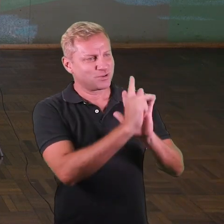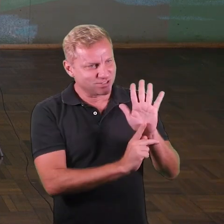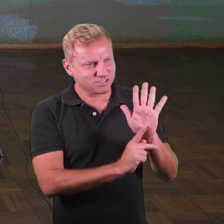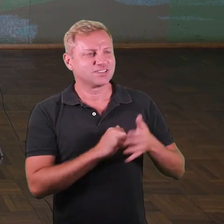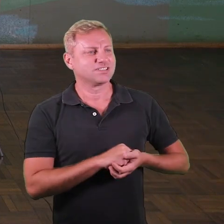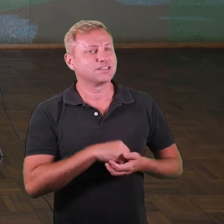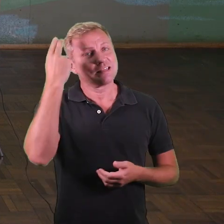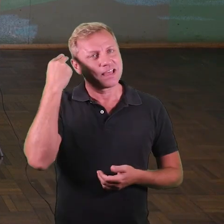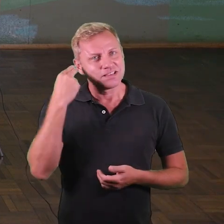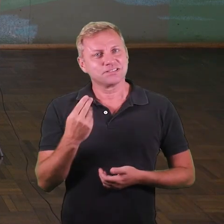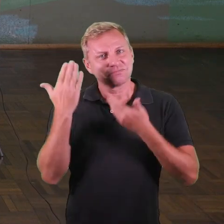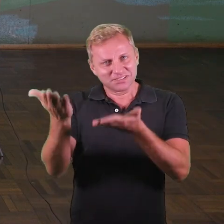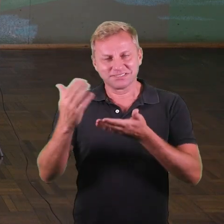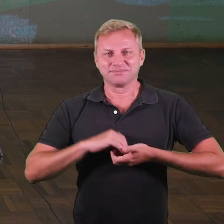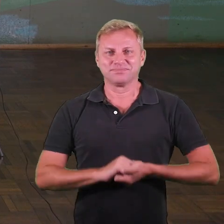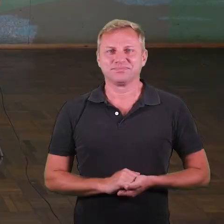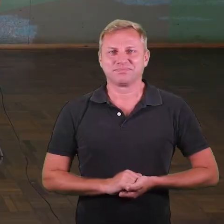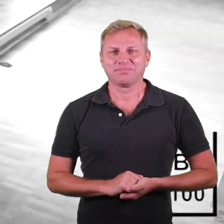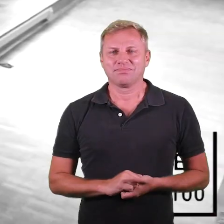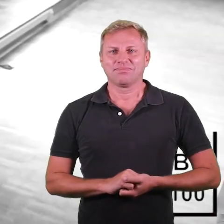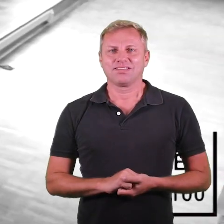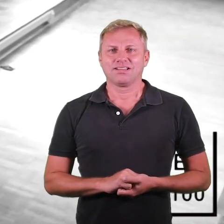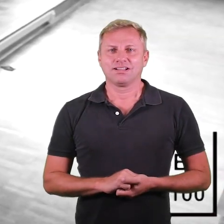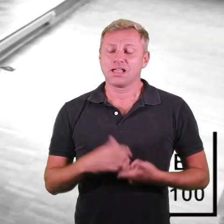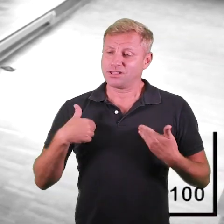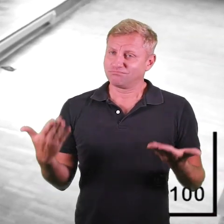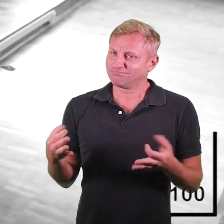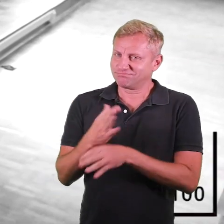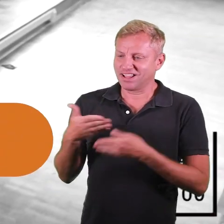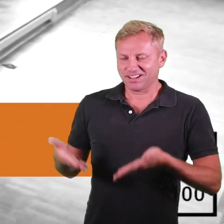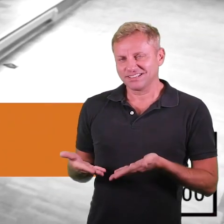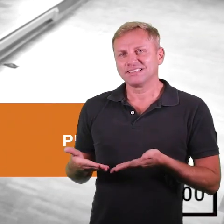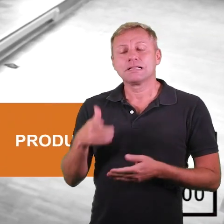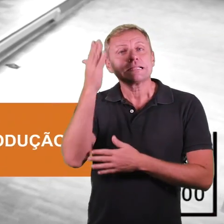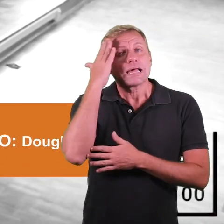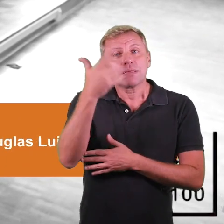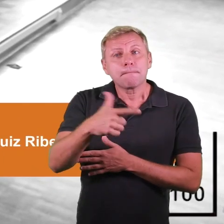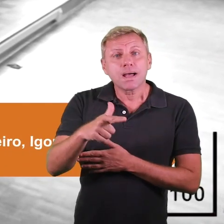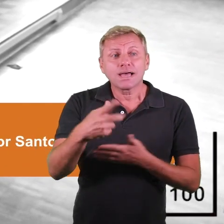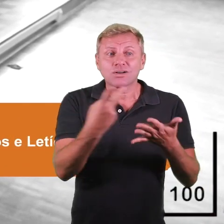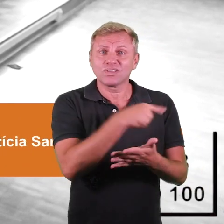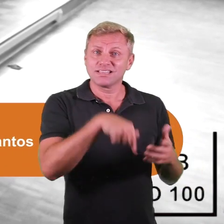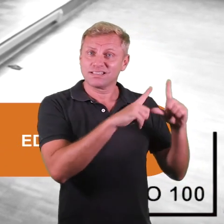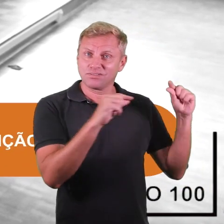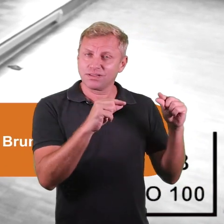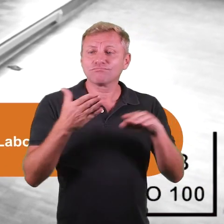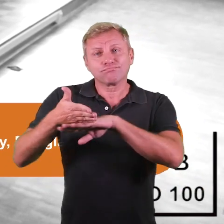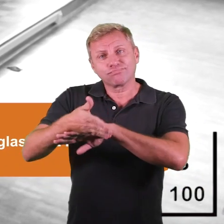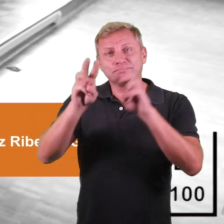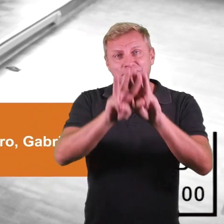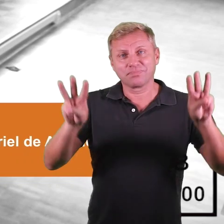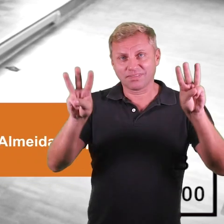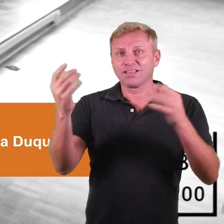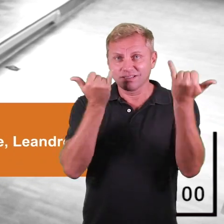projeto. Naísa, é com você. Eu fico por aqui. Para saber mais do que está rolando na UF, acesse o